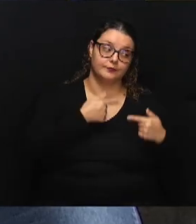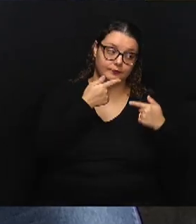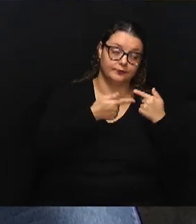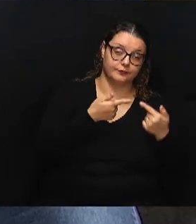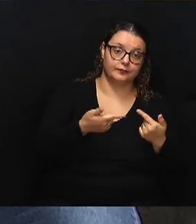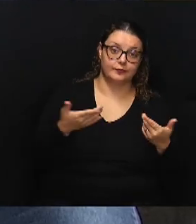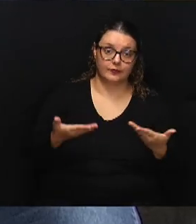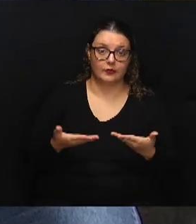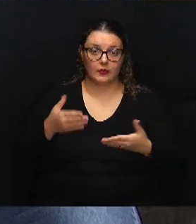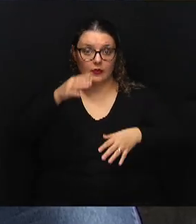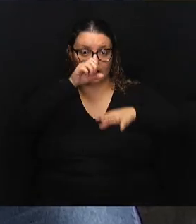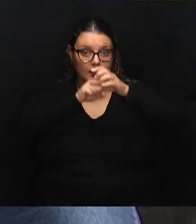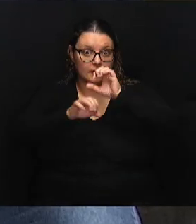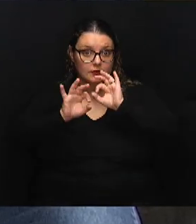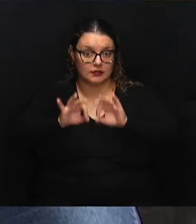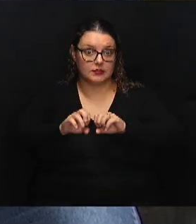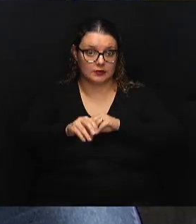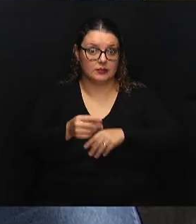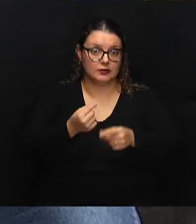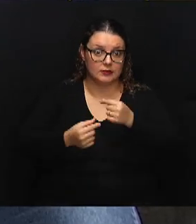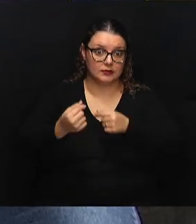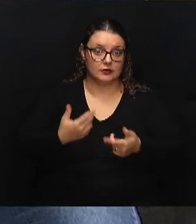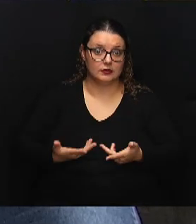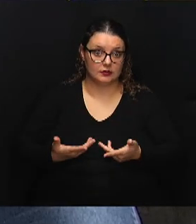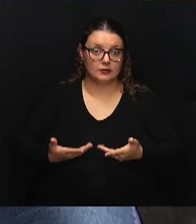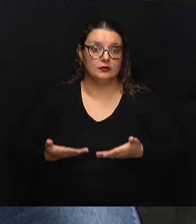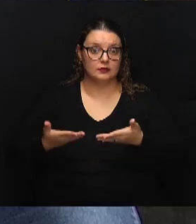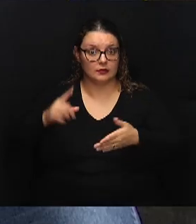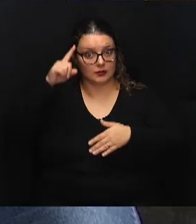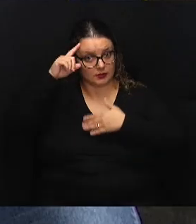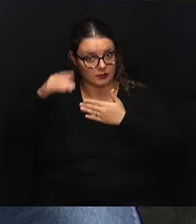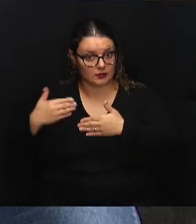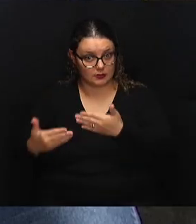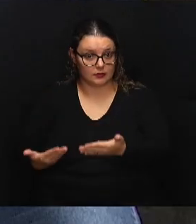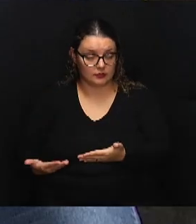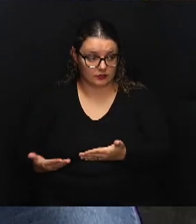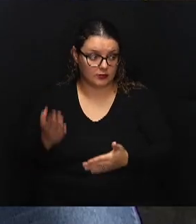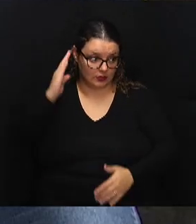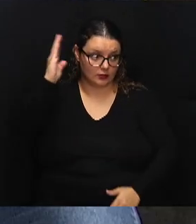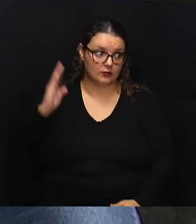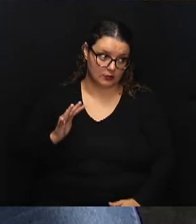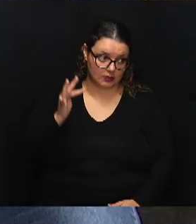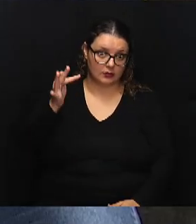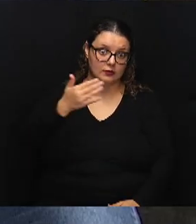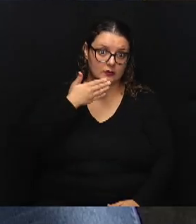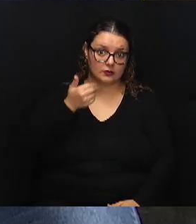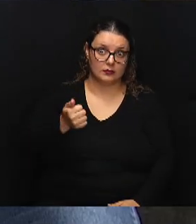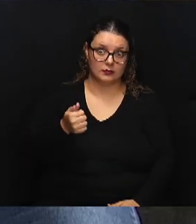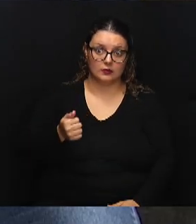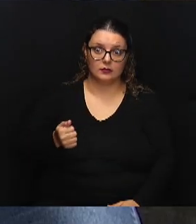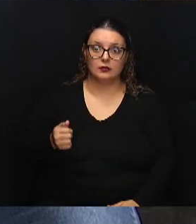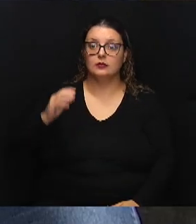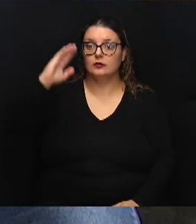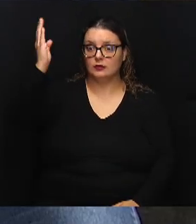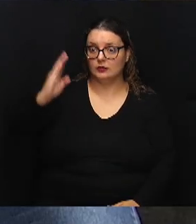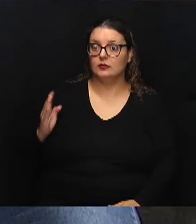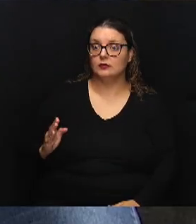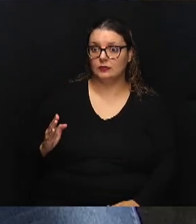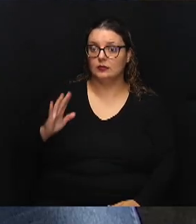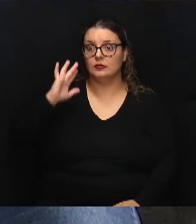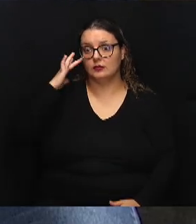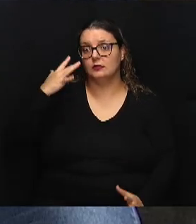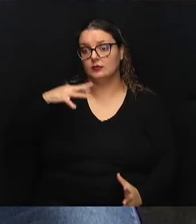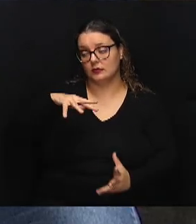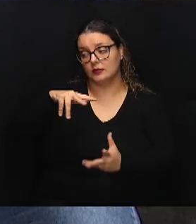agora aprender direitinho a educação financeira e colocar em prática, o Brasil futuramente vai ser melhor. O Brasil, eu acho que o